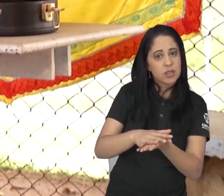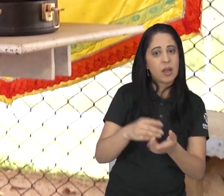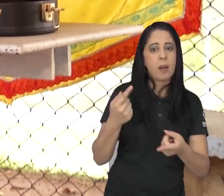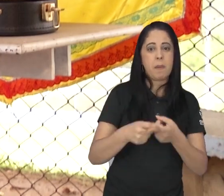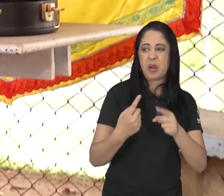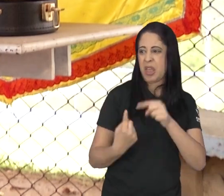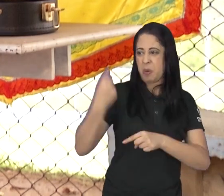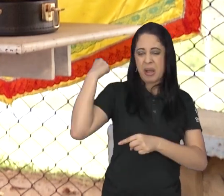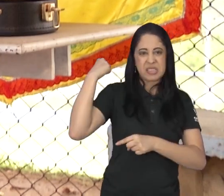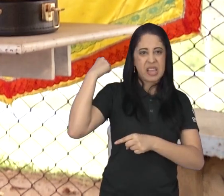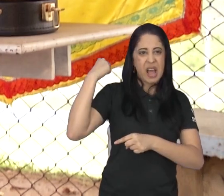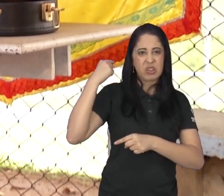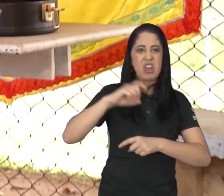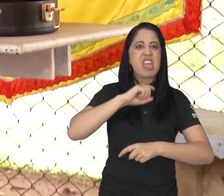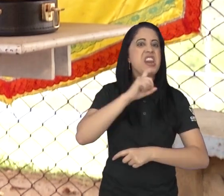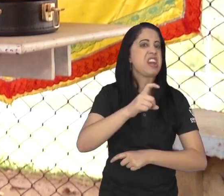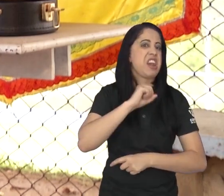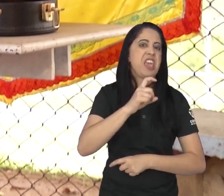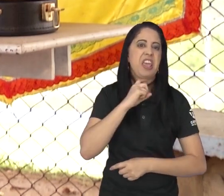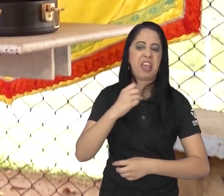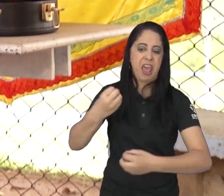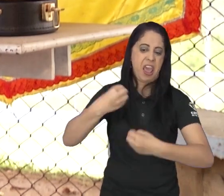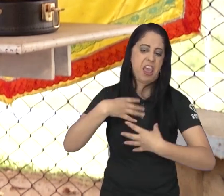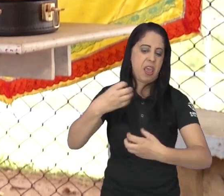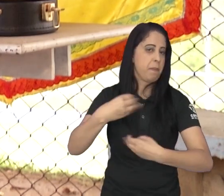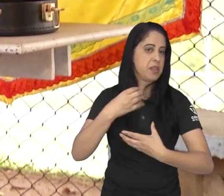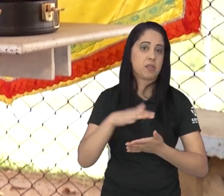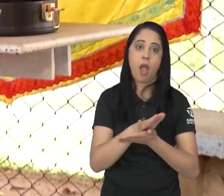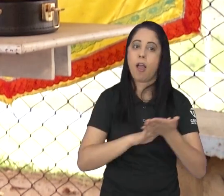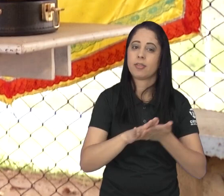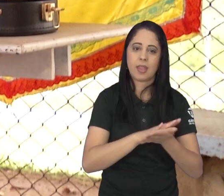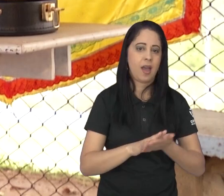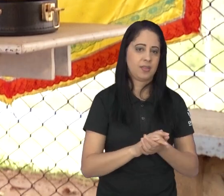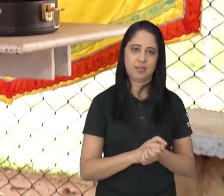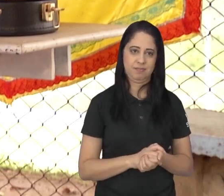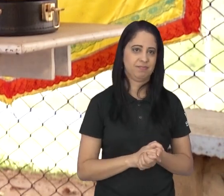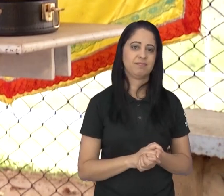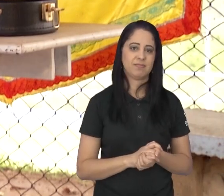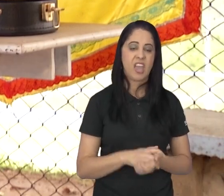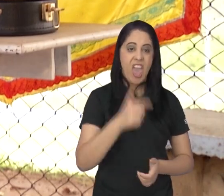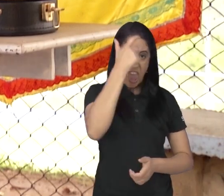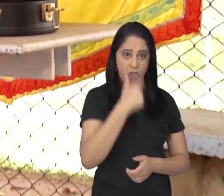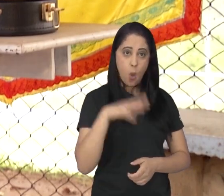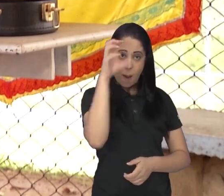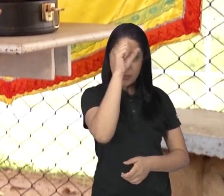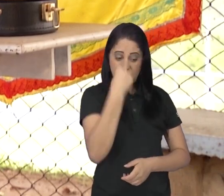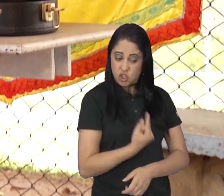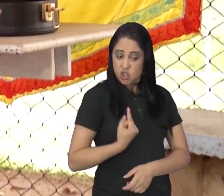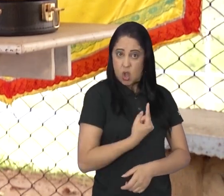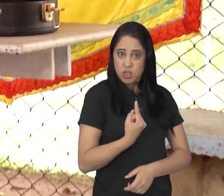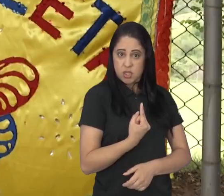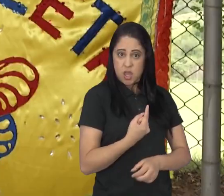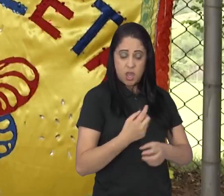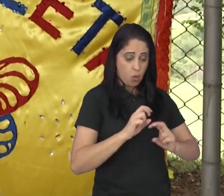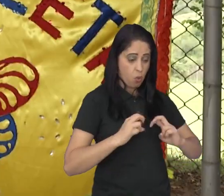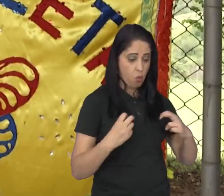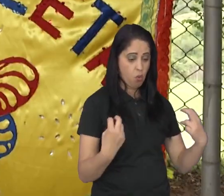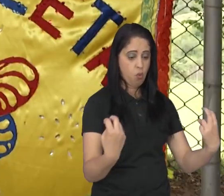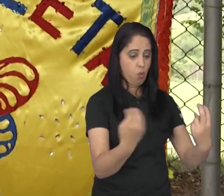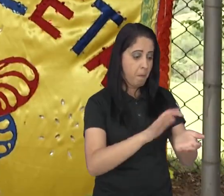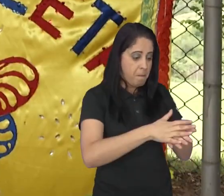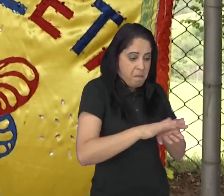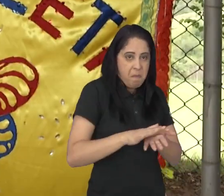que na época que eu comecei a tocar, não tinha ninguém para me ajudar. A minha escola foi a roda. Aprendi na roda de samba. E